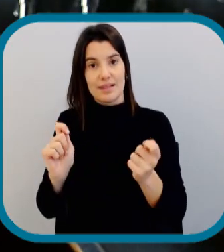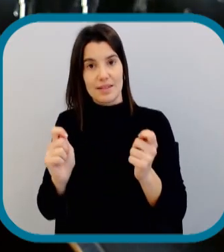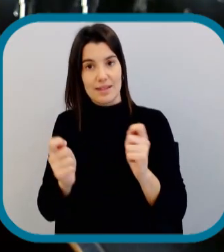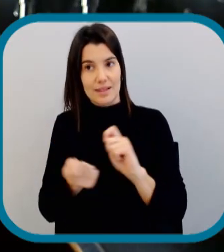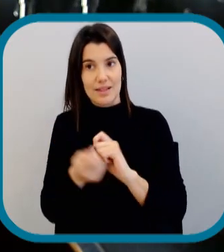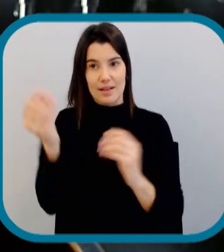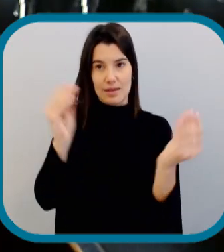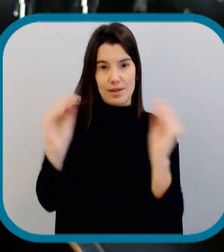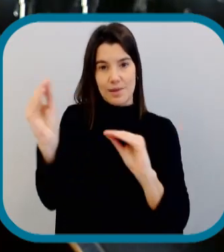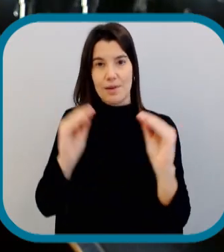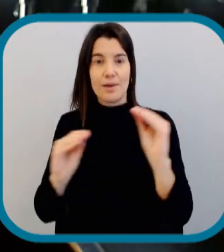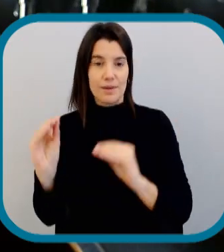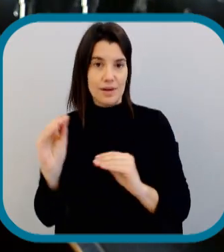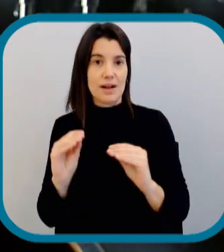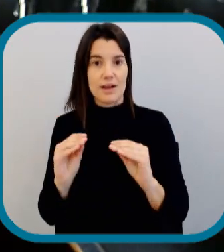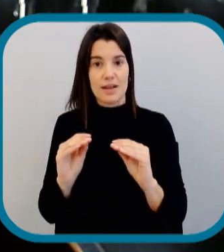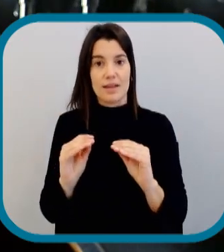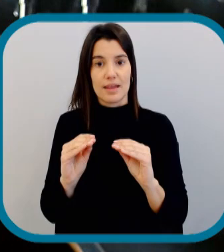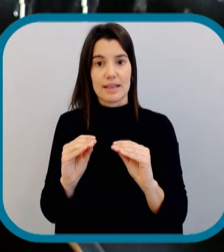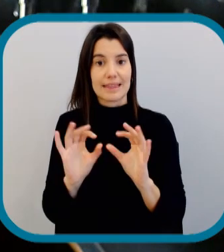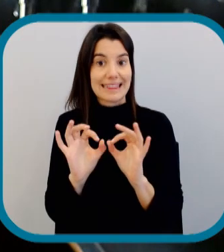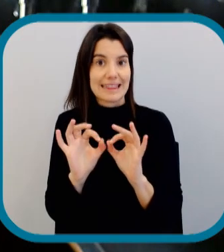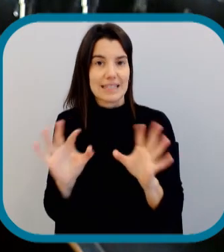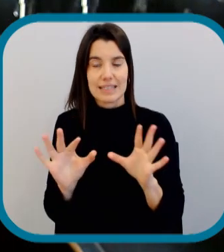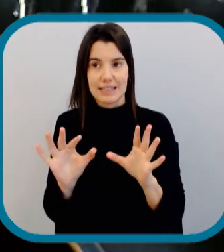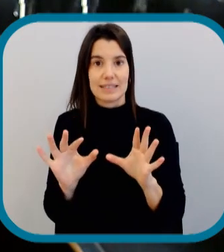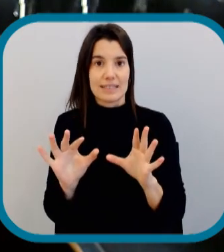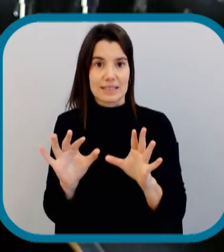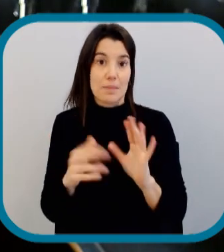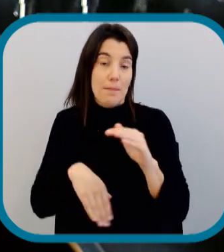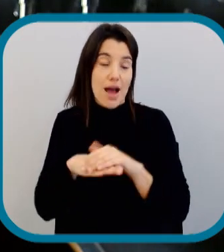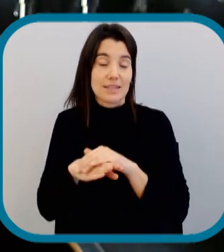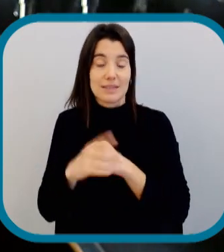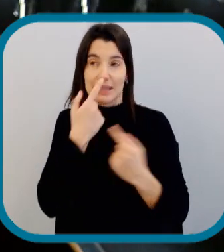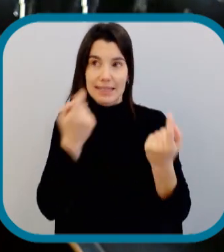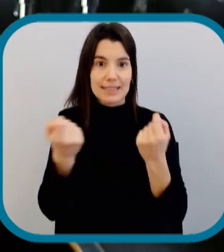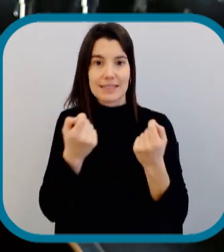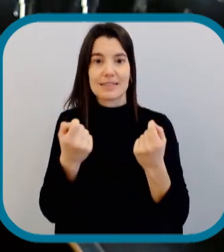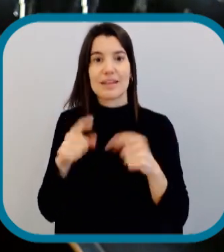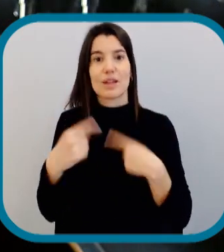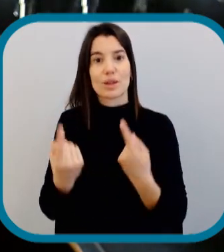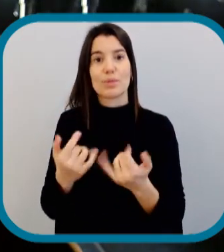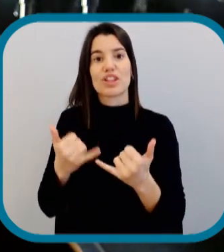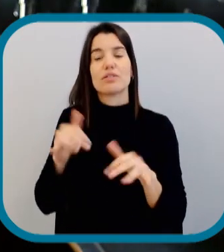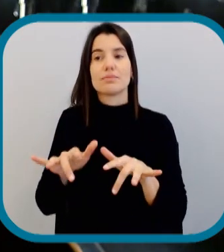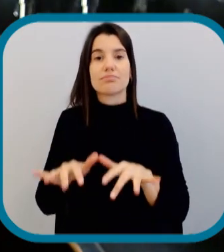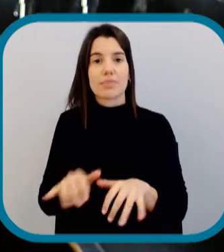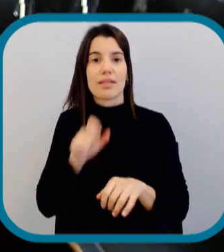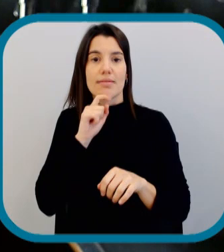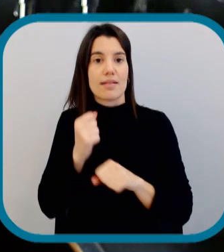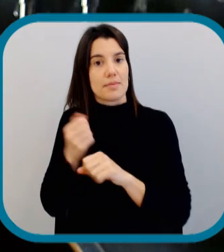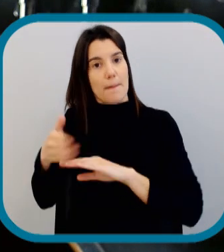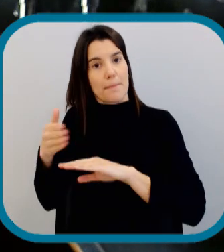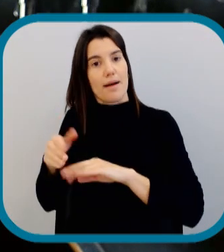entre aspas, e caracterizá-lo de forma mais fidedigna possível, para depois toda essa parte digital